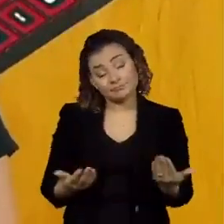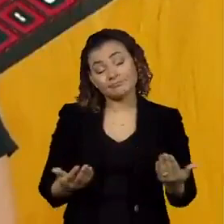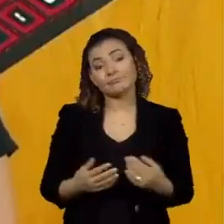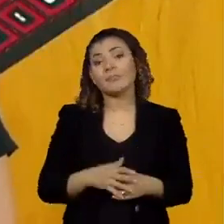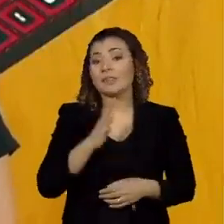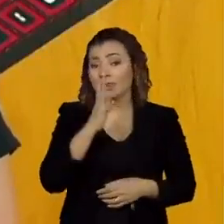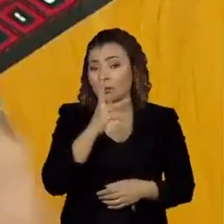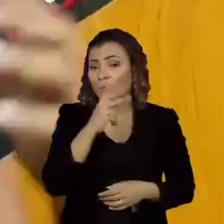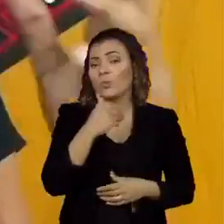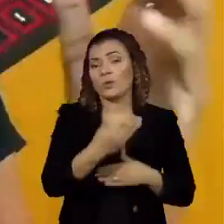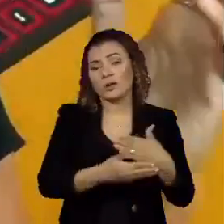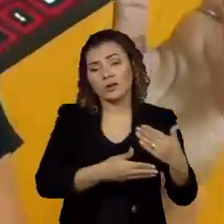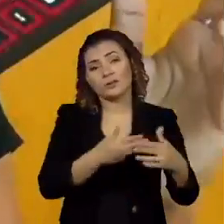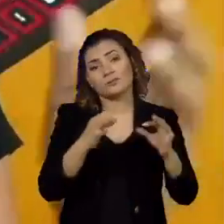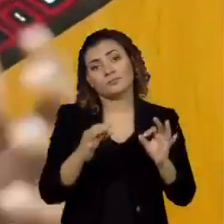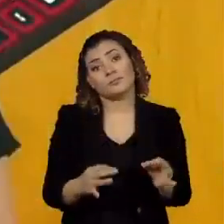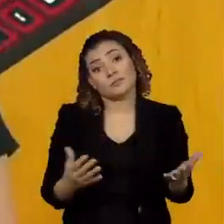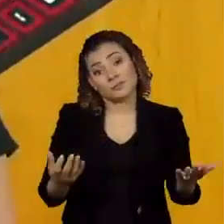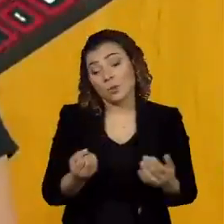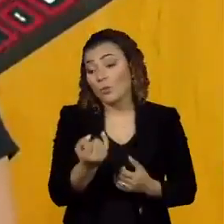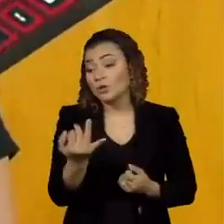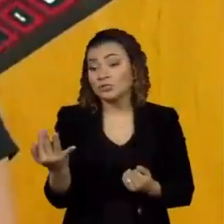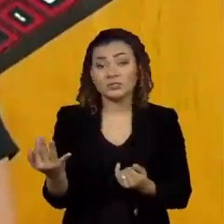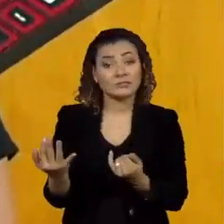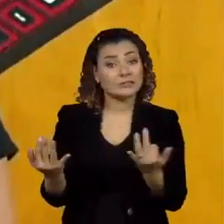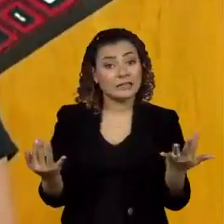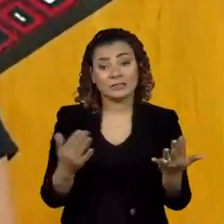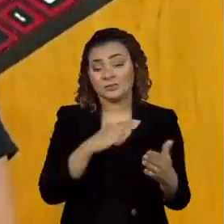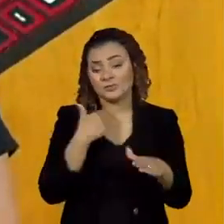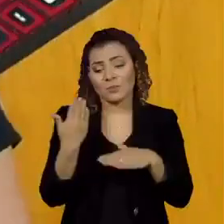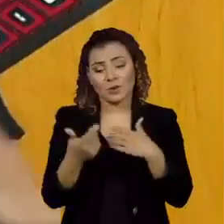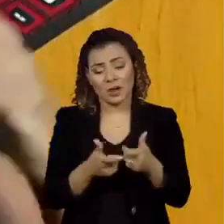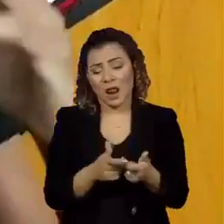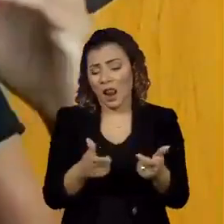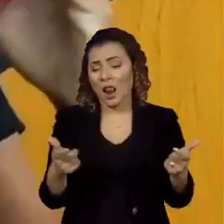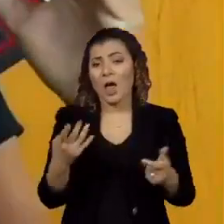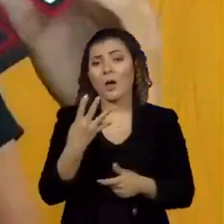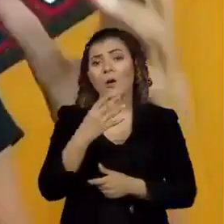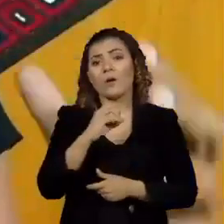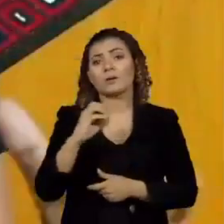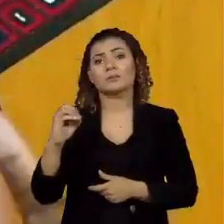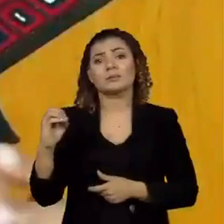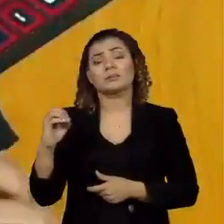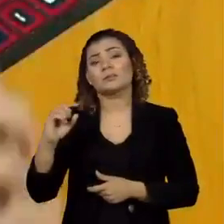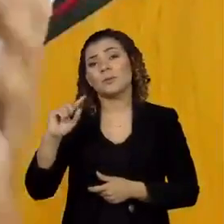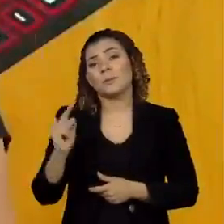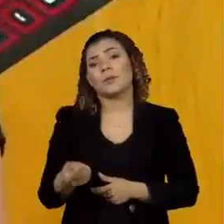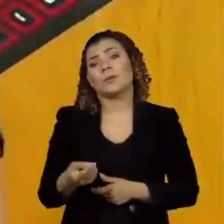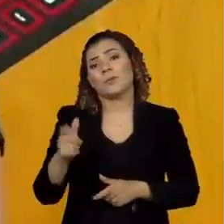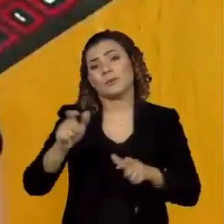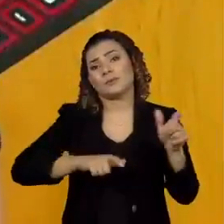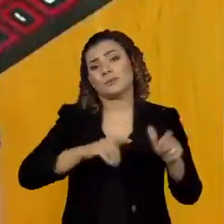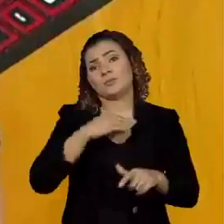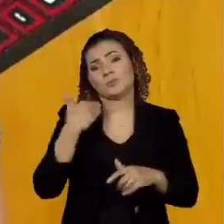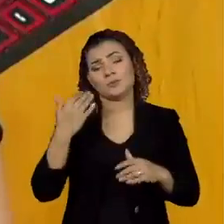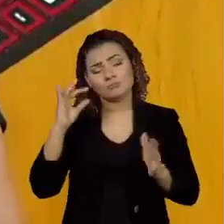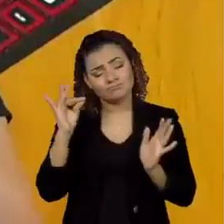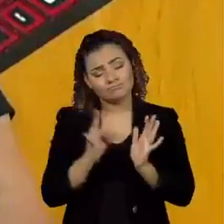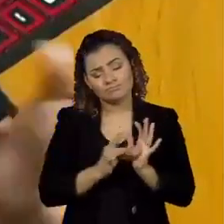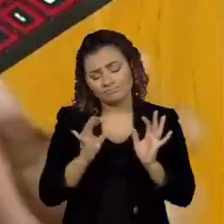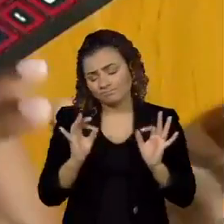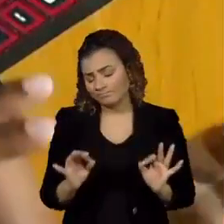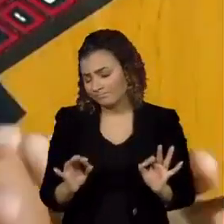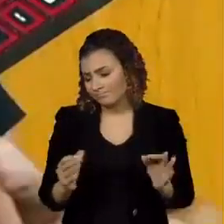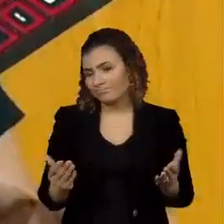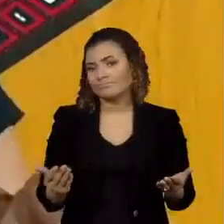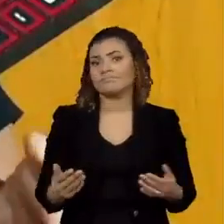estão demorando muito e a quantidade de mortos, mais de 430 mil mortos, oficialmente, né?